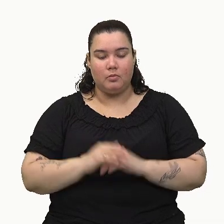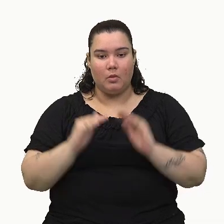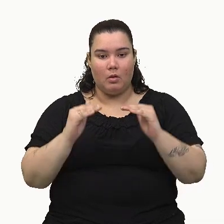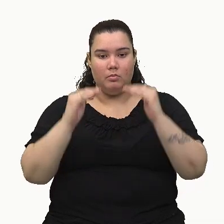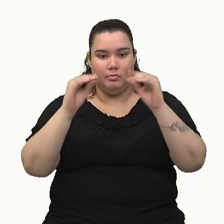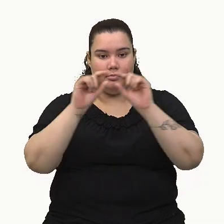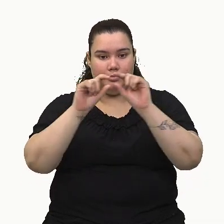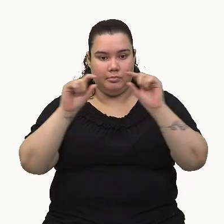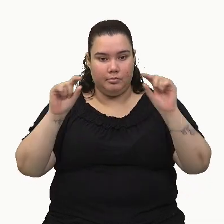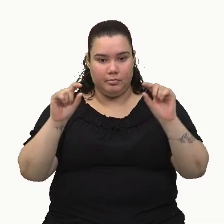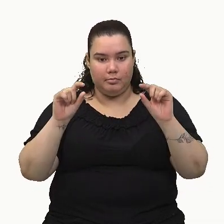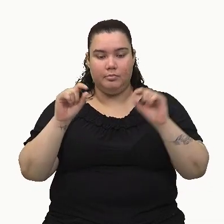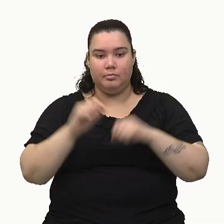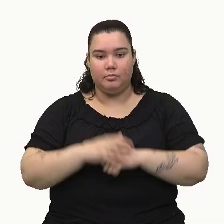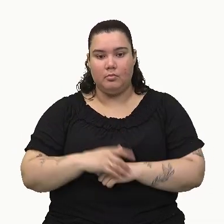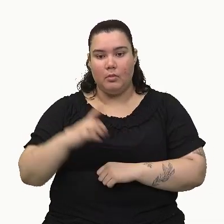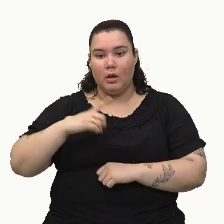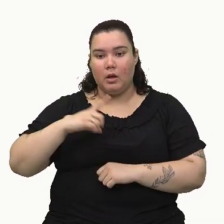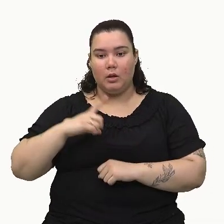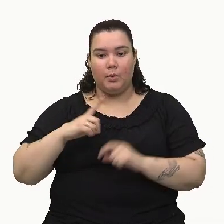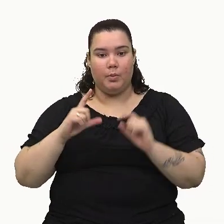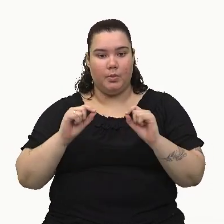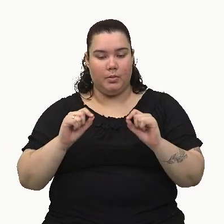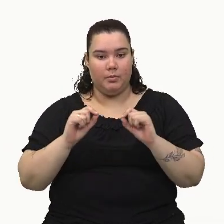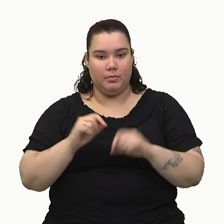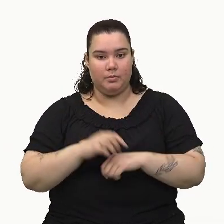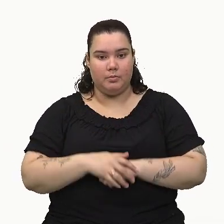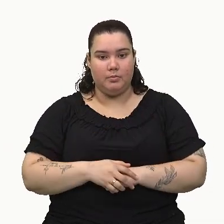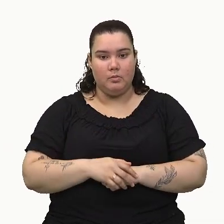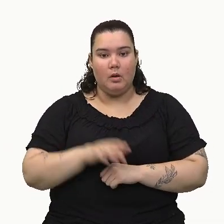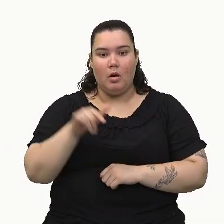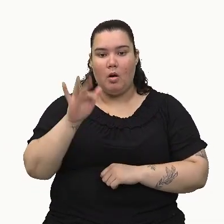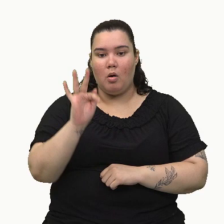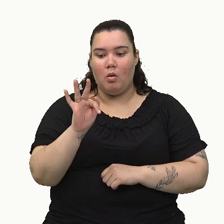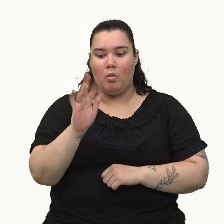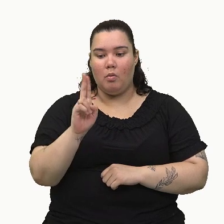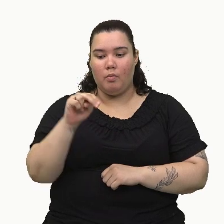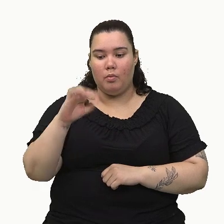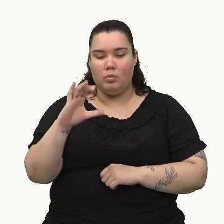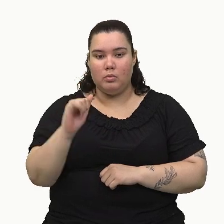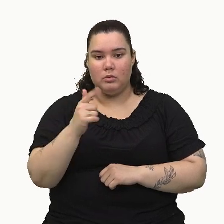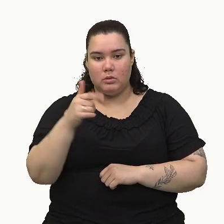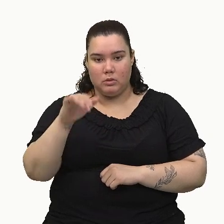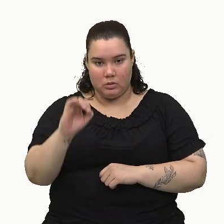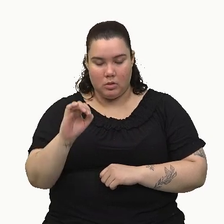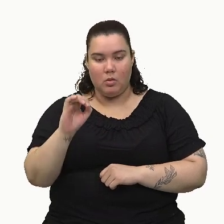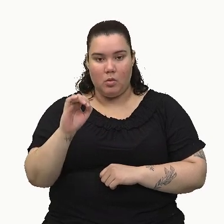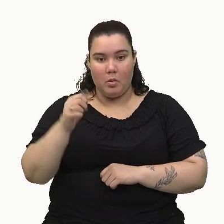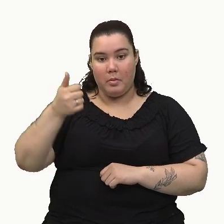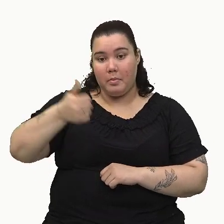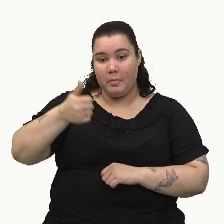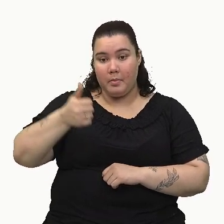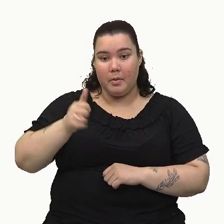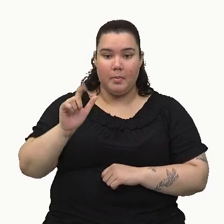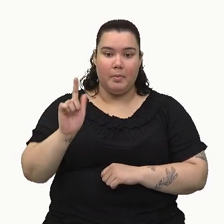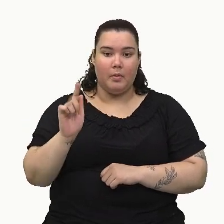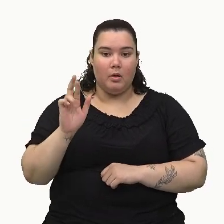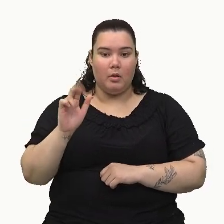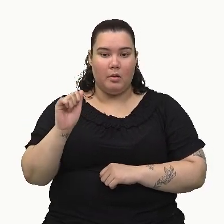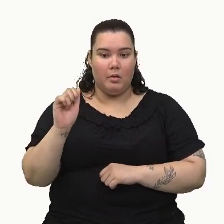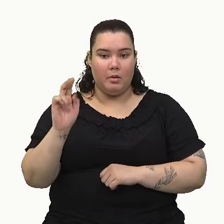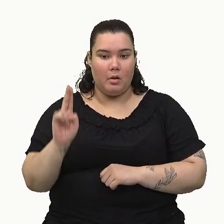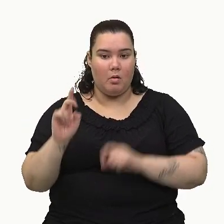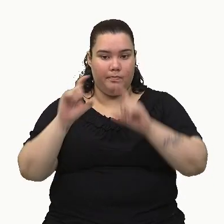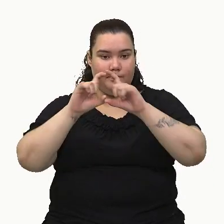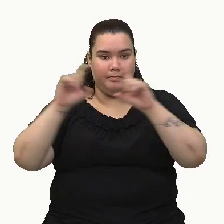exemplo, aqui em cima nós temos uma função de primeiro grau. Como é que eu